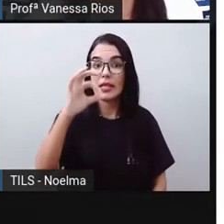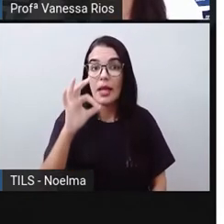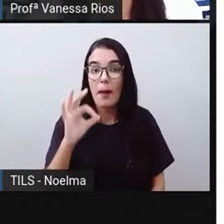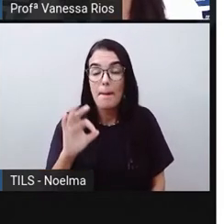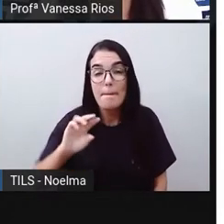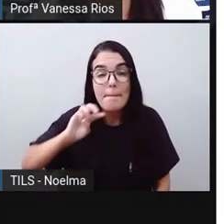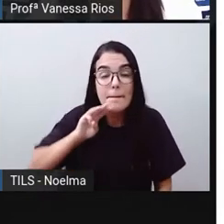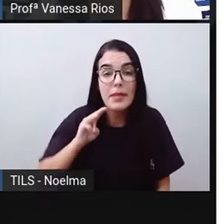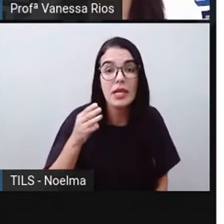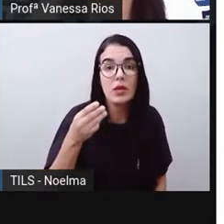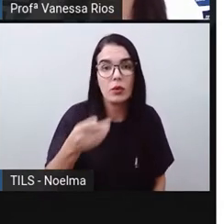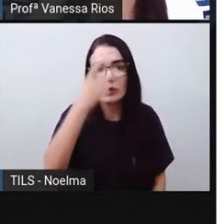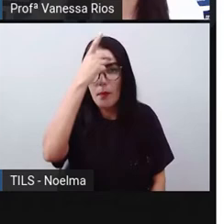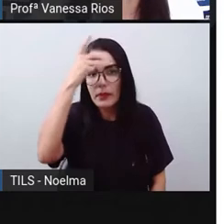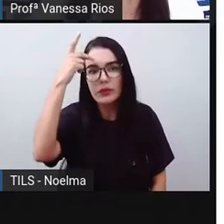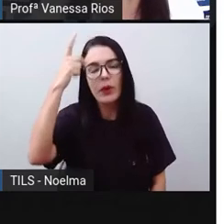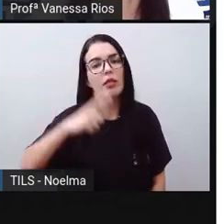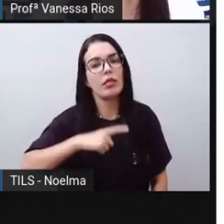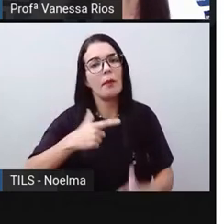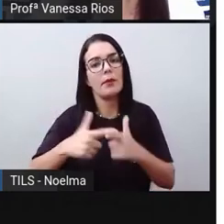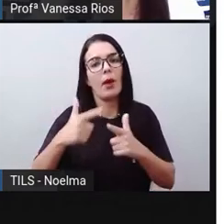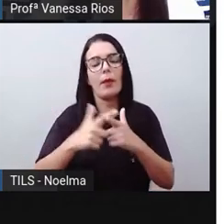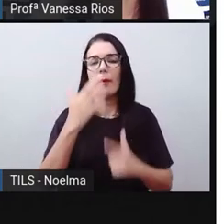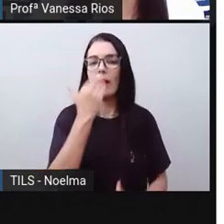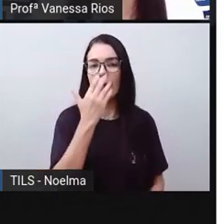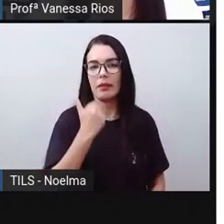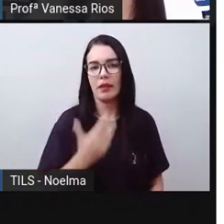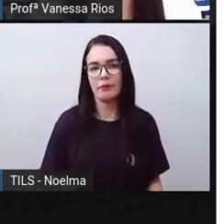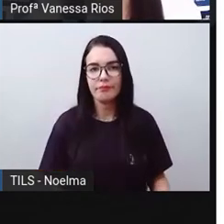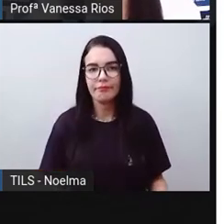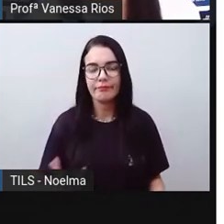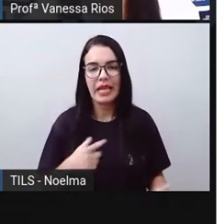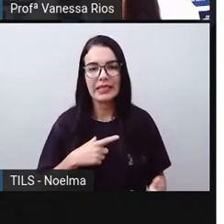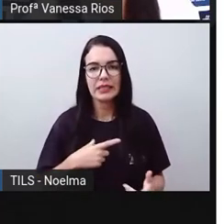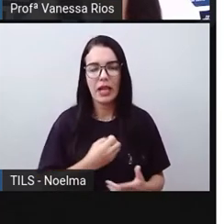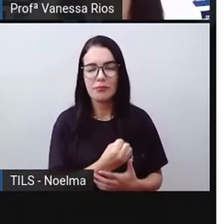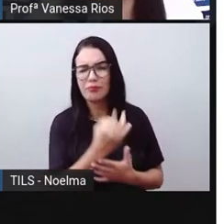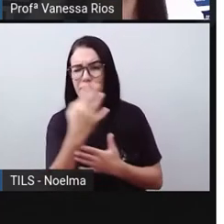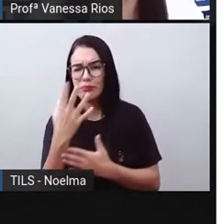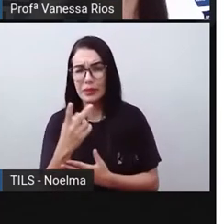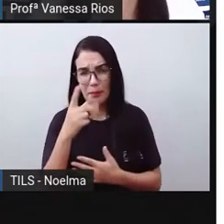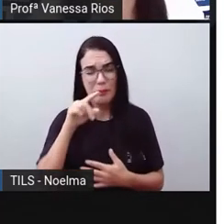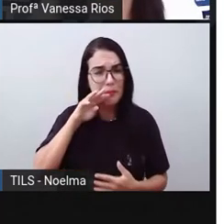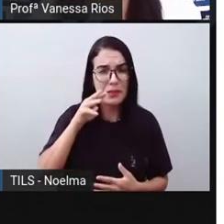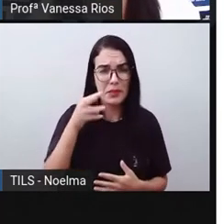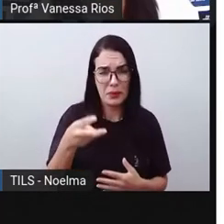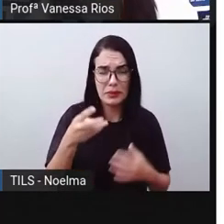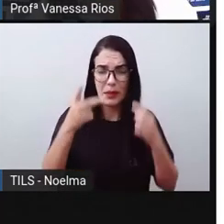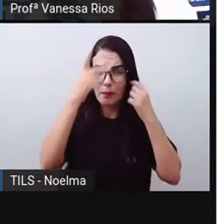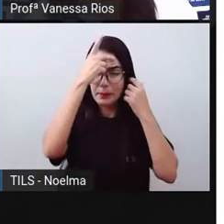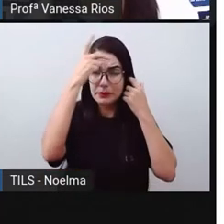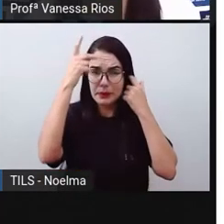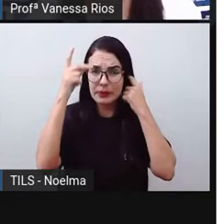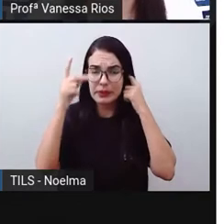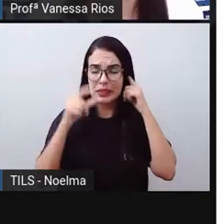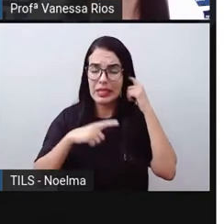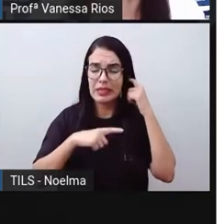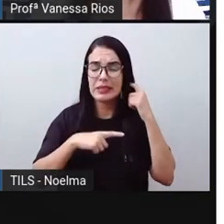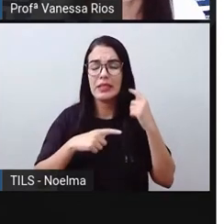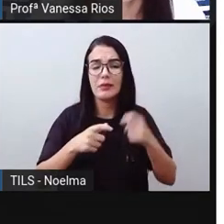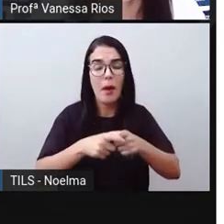sofrem de distúrbios alimentares. E entre esses milhões de pessoas, uma grande maioria